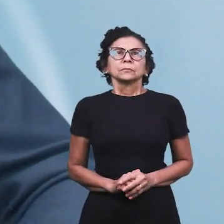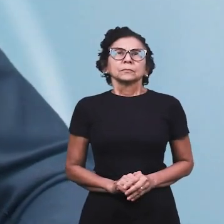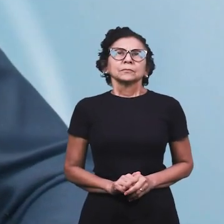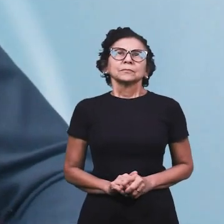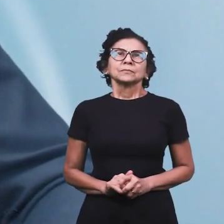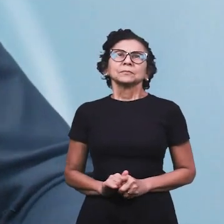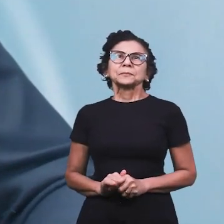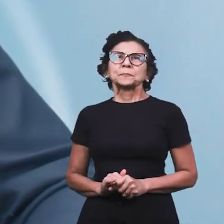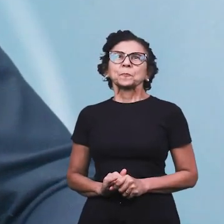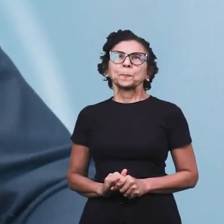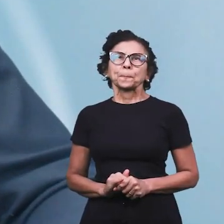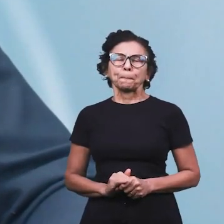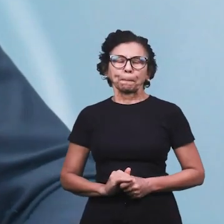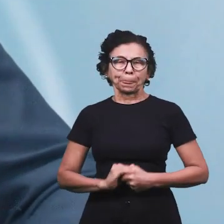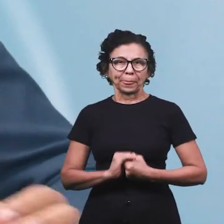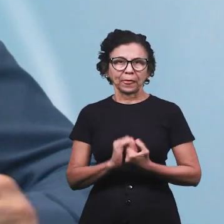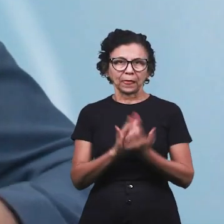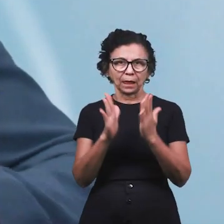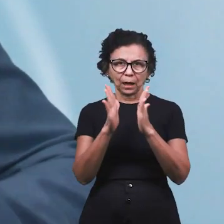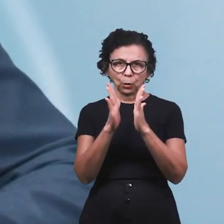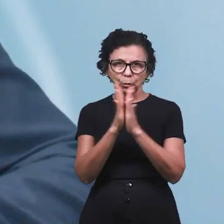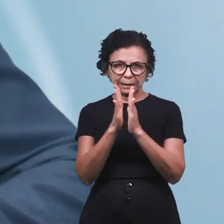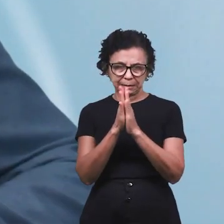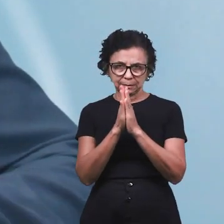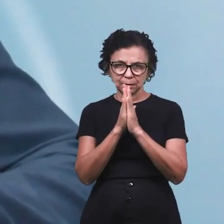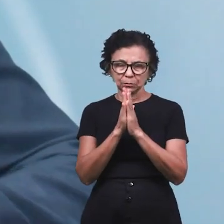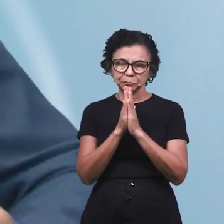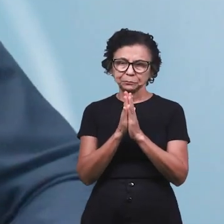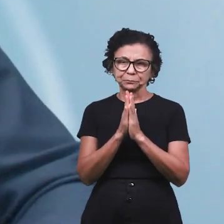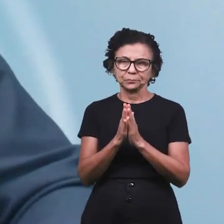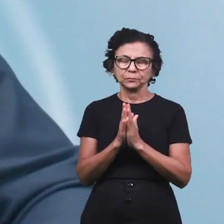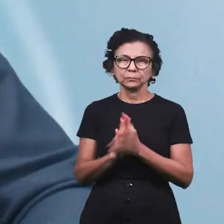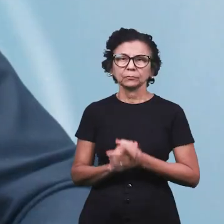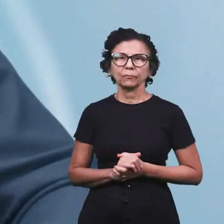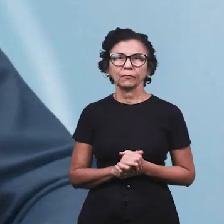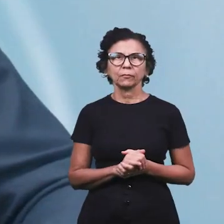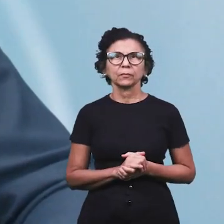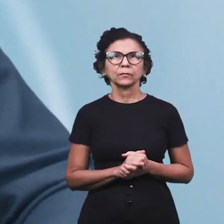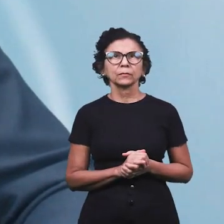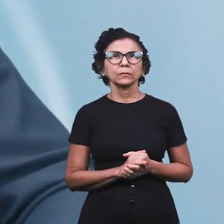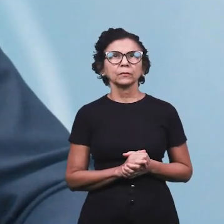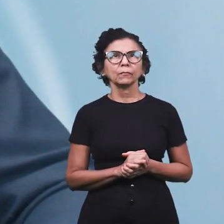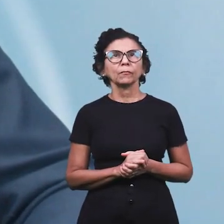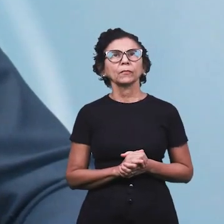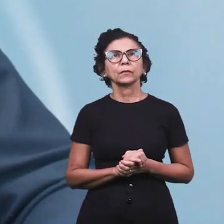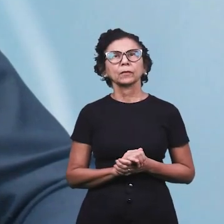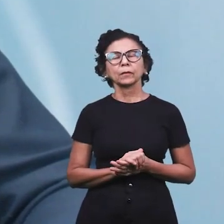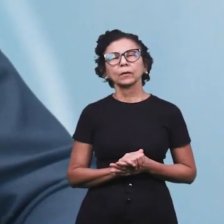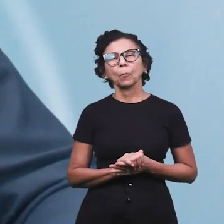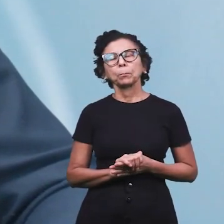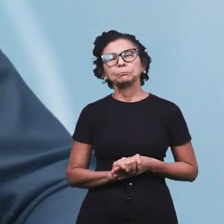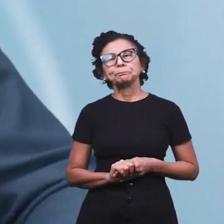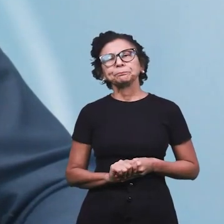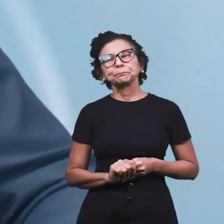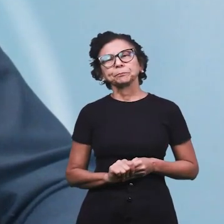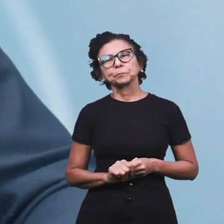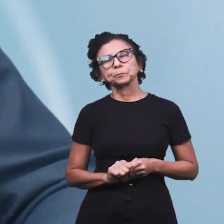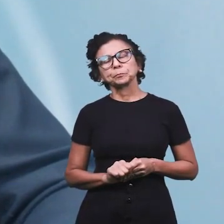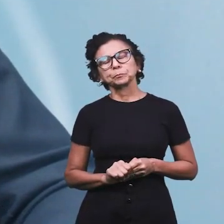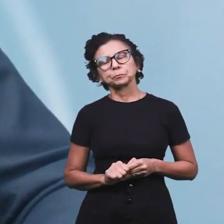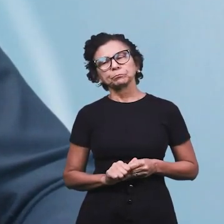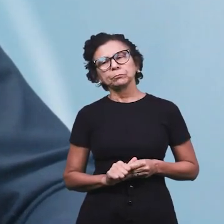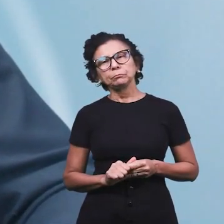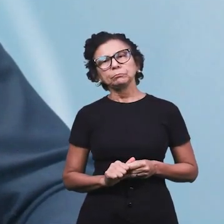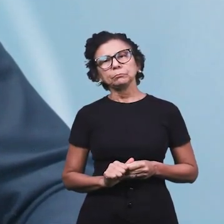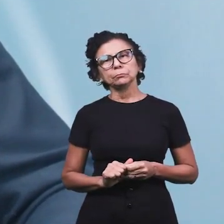Então, a oração que Abel coloca ali, né, o que ele está querendo colocar para os irmãos, é